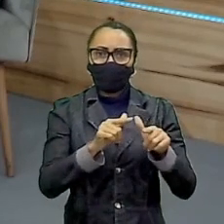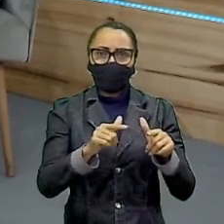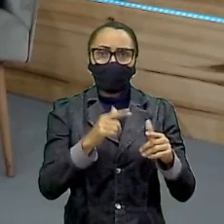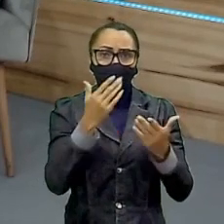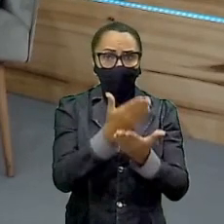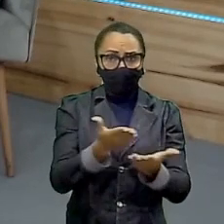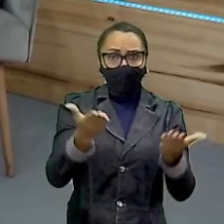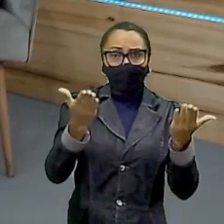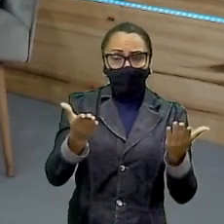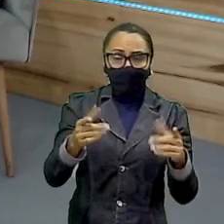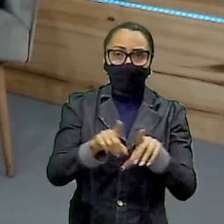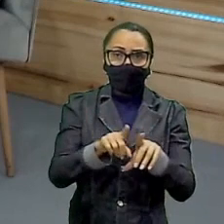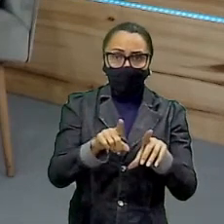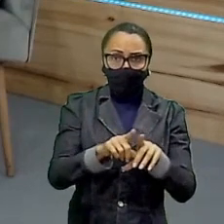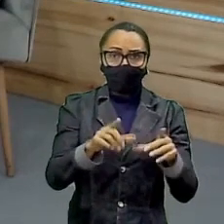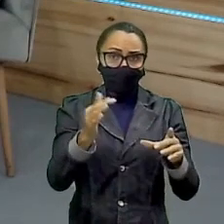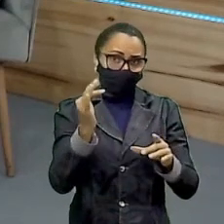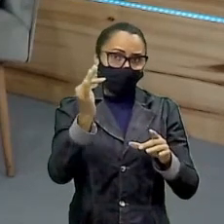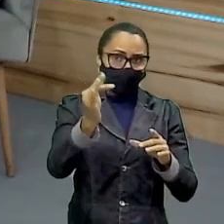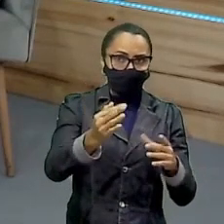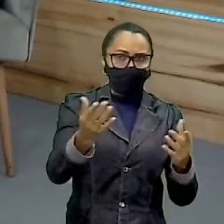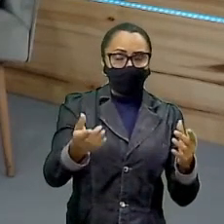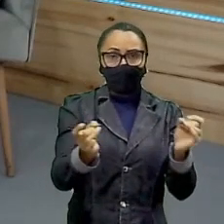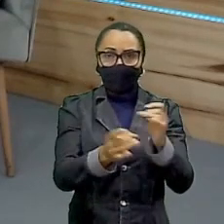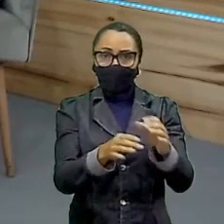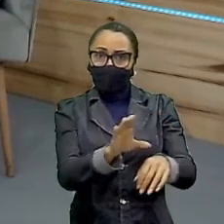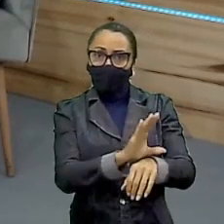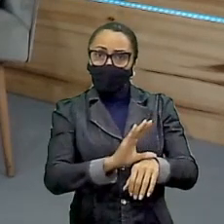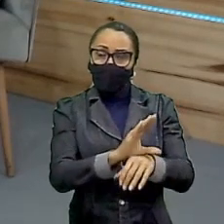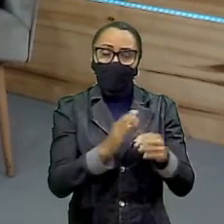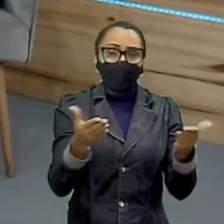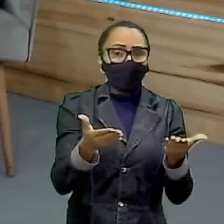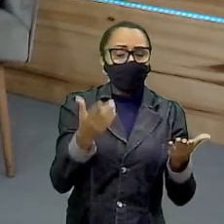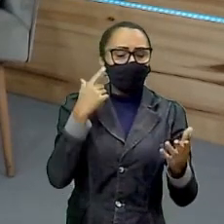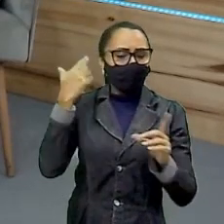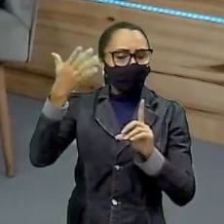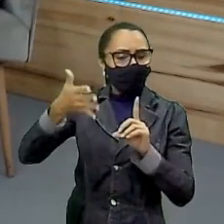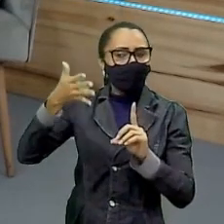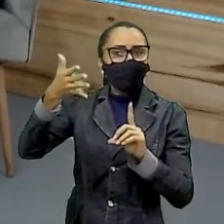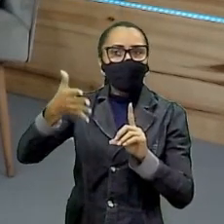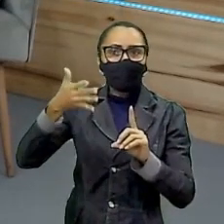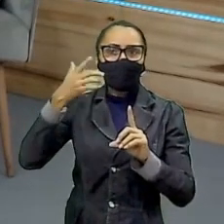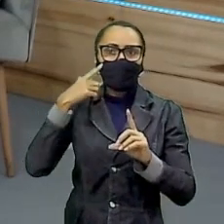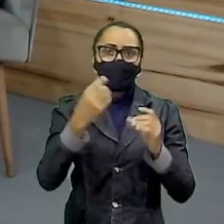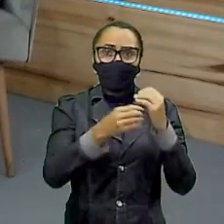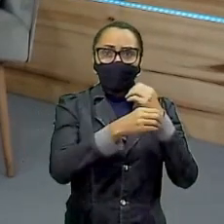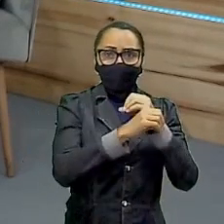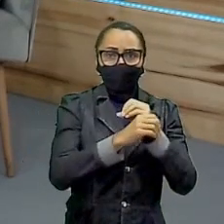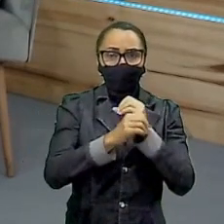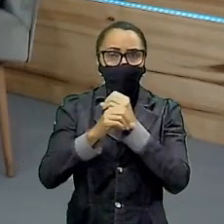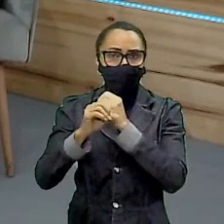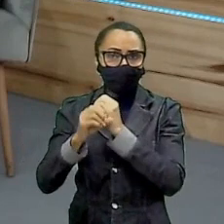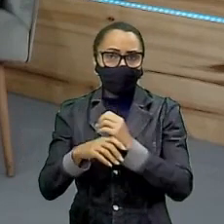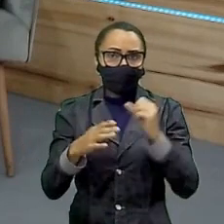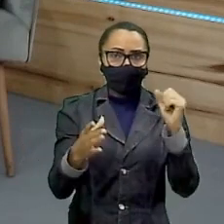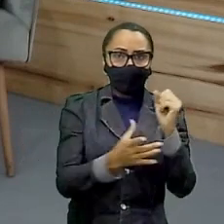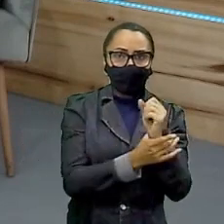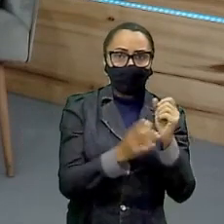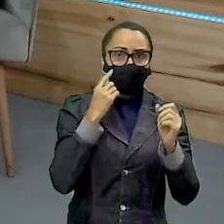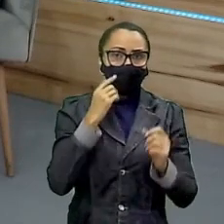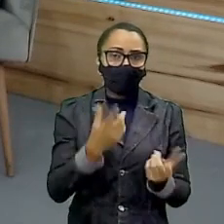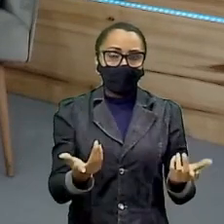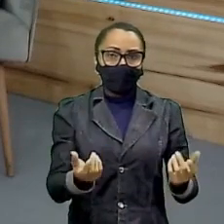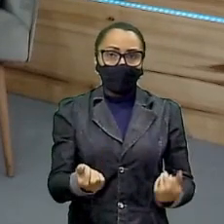vocês também serão quando concluírem o curso, né? E atualmente nossa palestrante é engenheira de segurança do trabalho do Instituto Federal